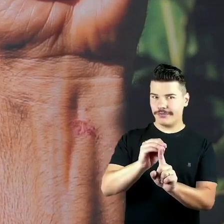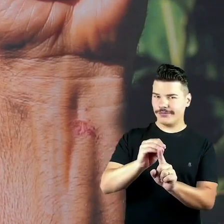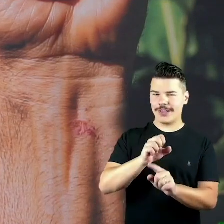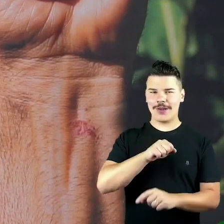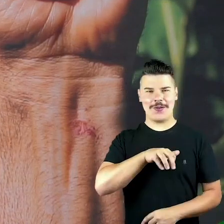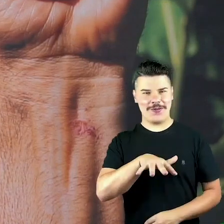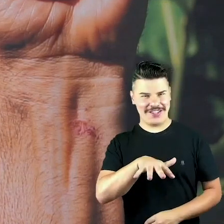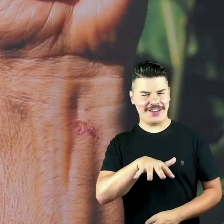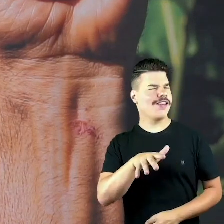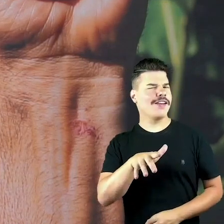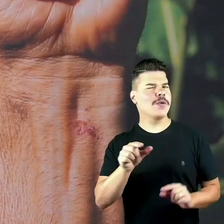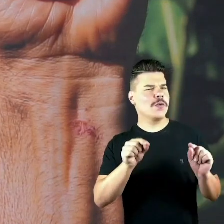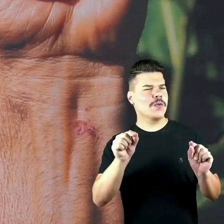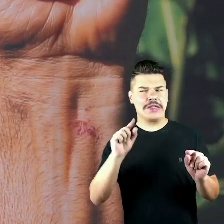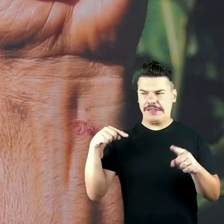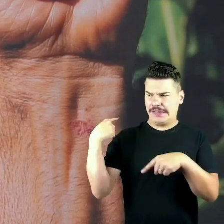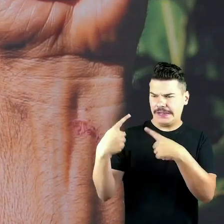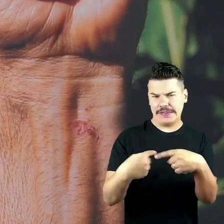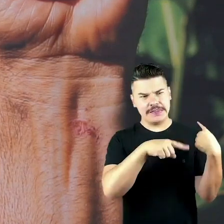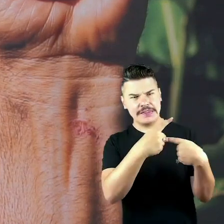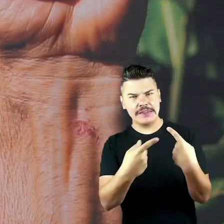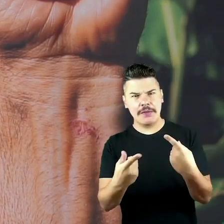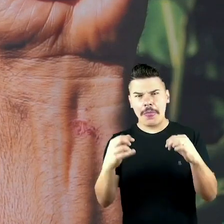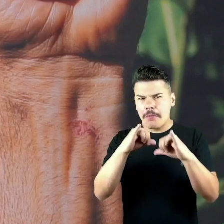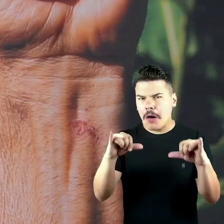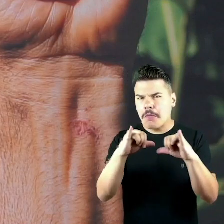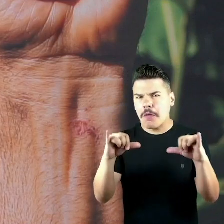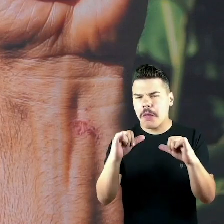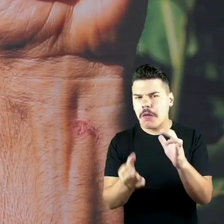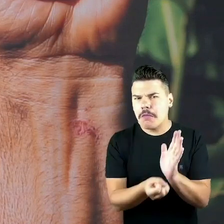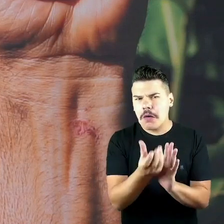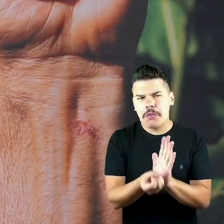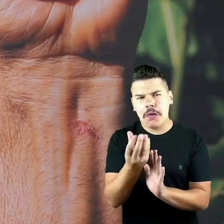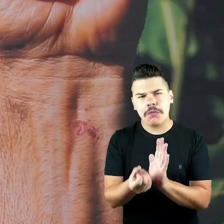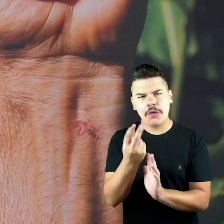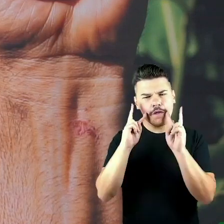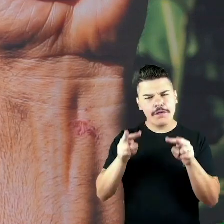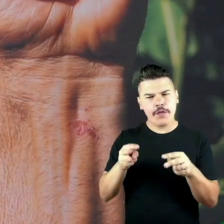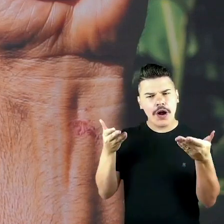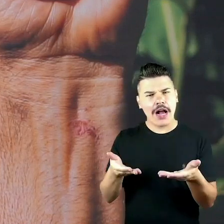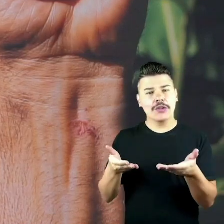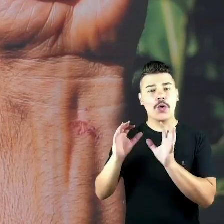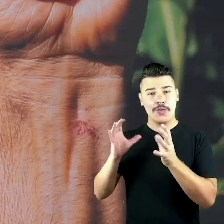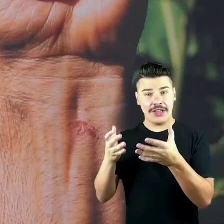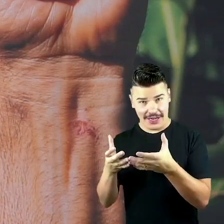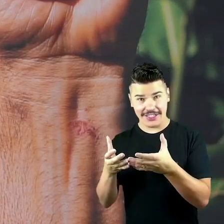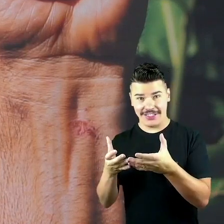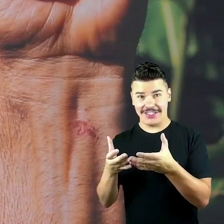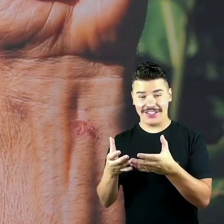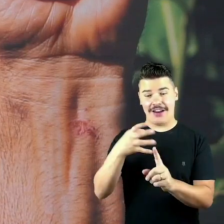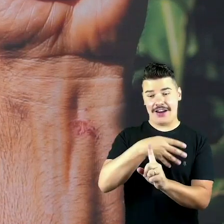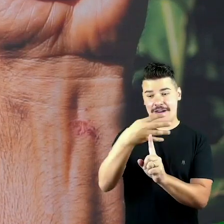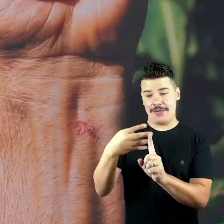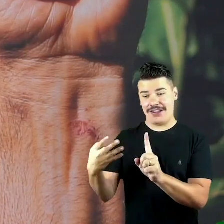distopias queer. Quais são essas narrativas apocalípticas e de fim de mundo que têm surgido sob um olhar da